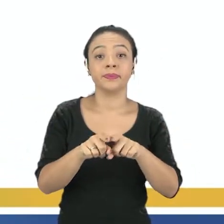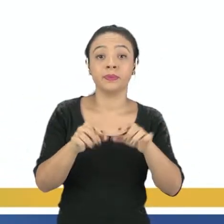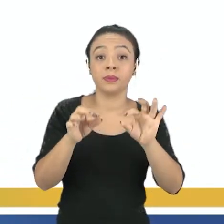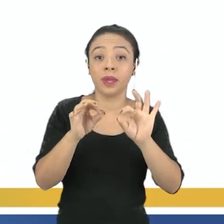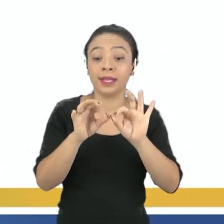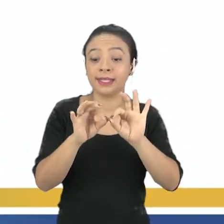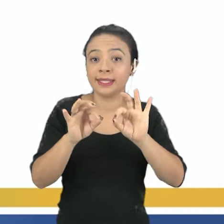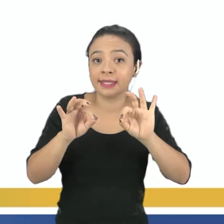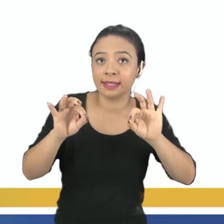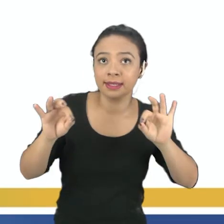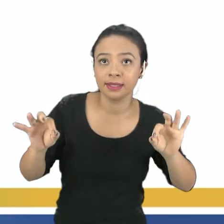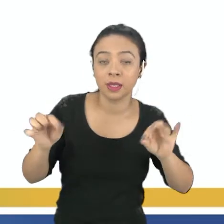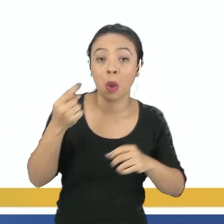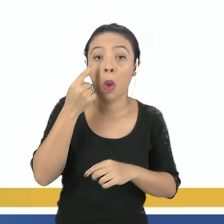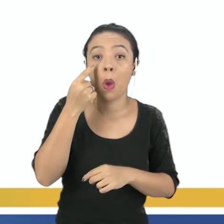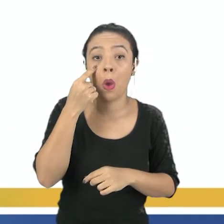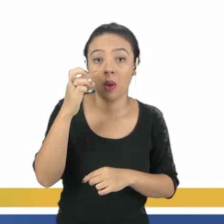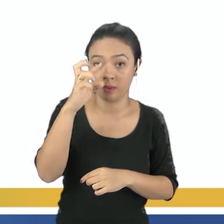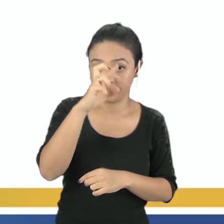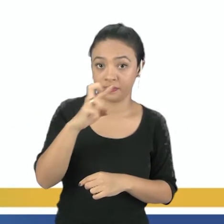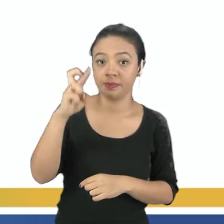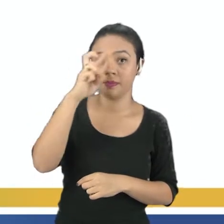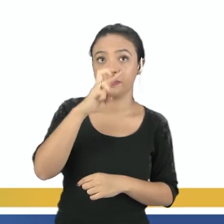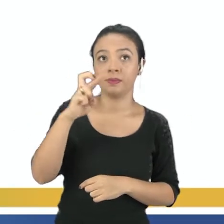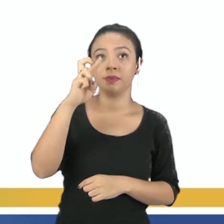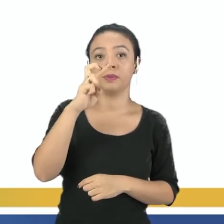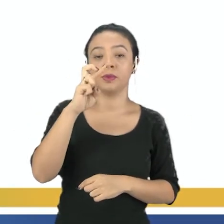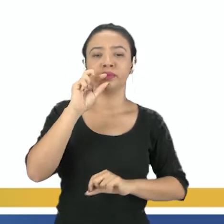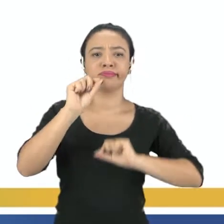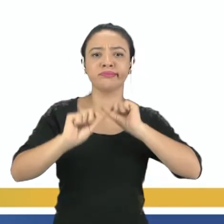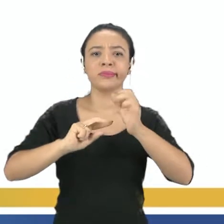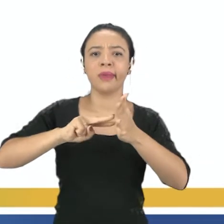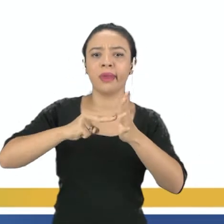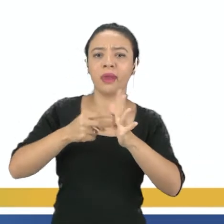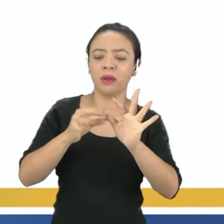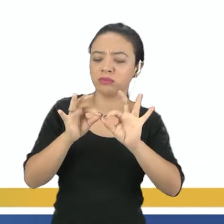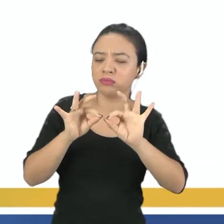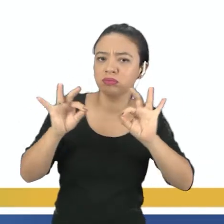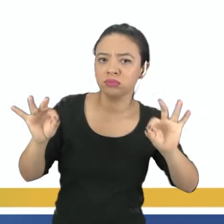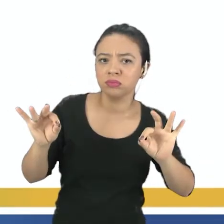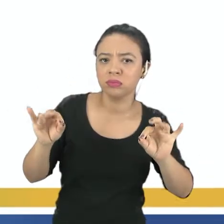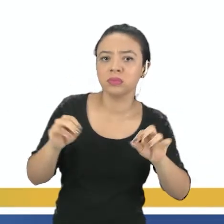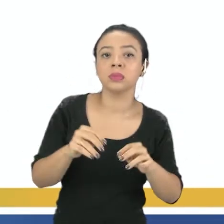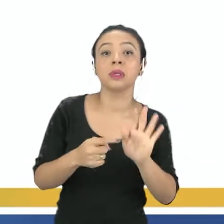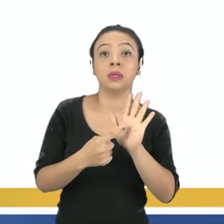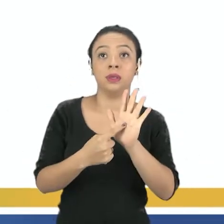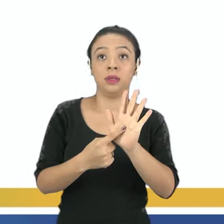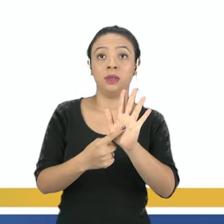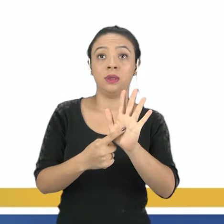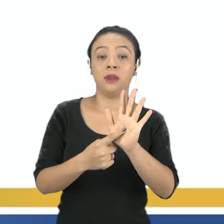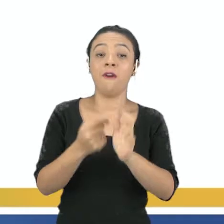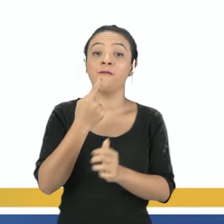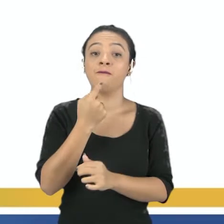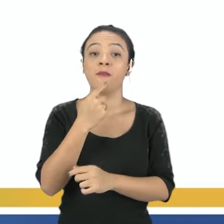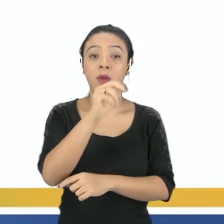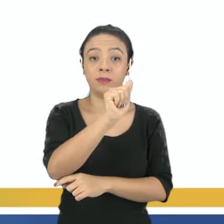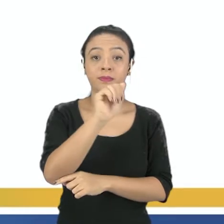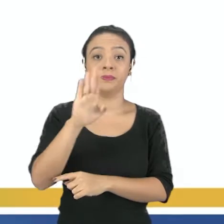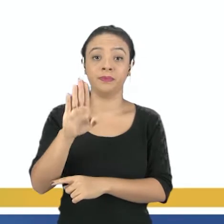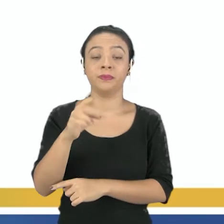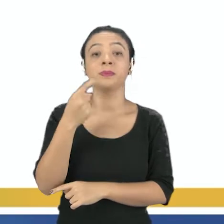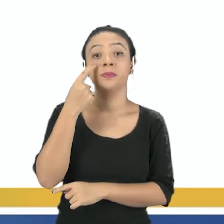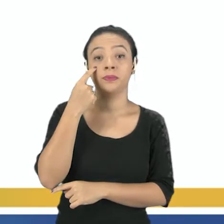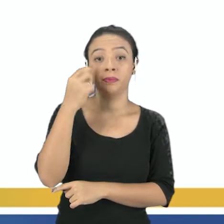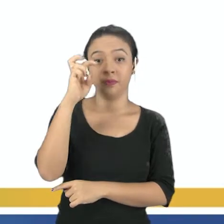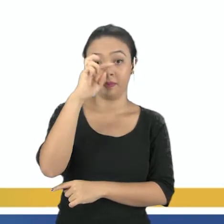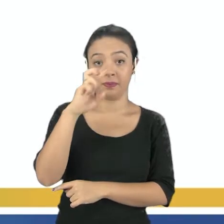reta. Observe aí o segmento de reta que aparece aí em vermelho, AB. Nós observamos ainda